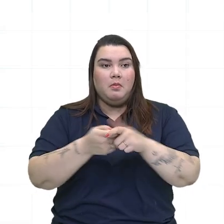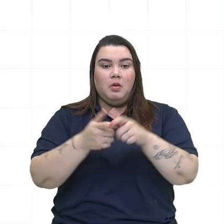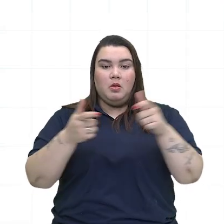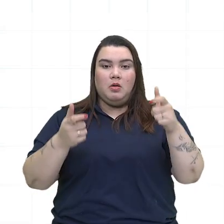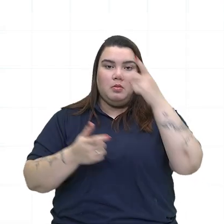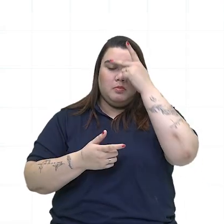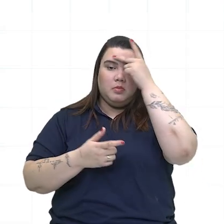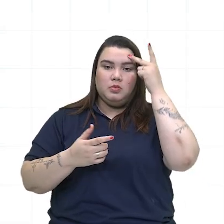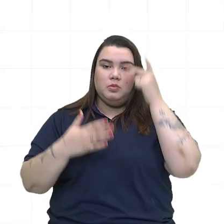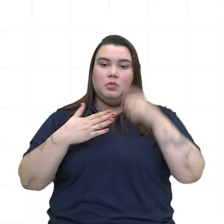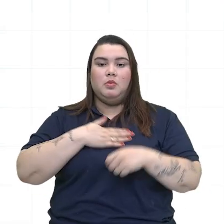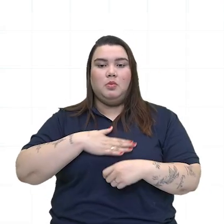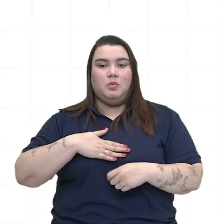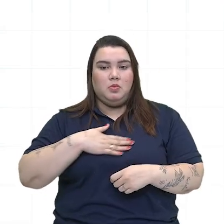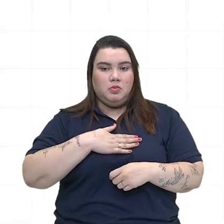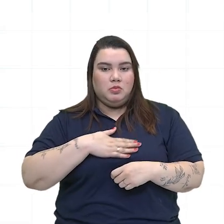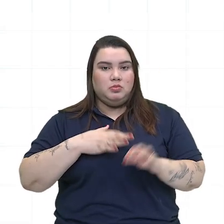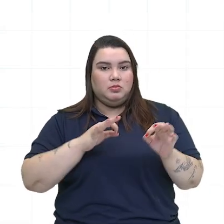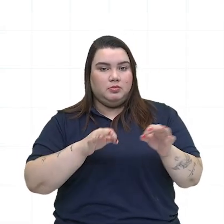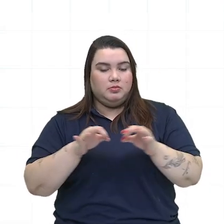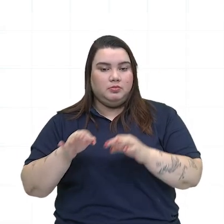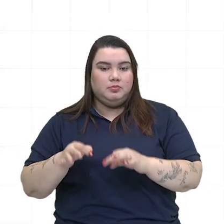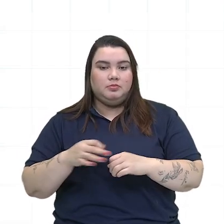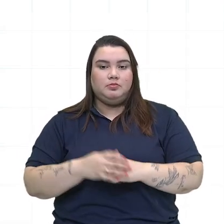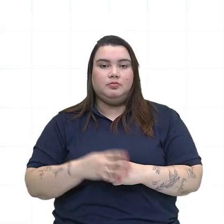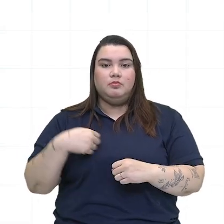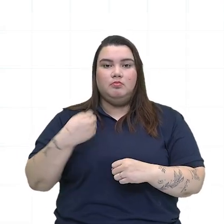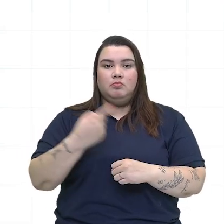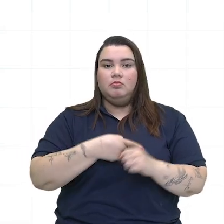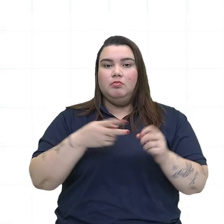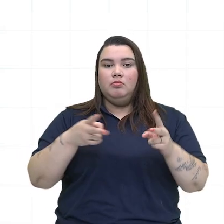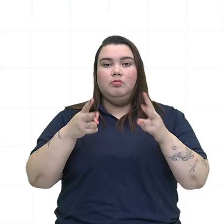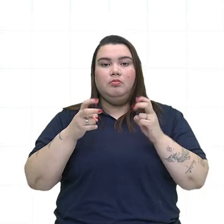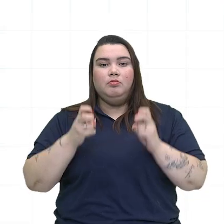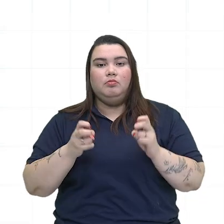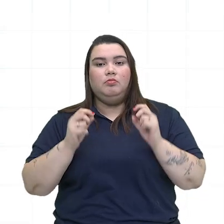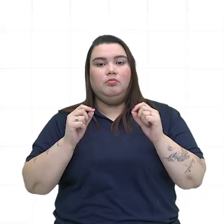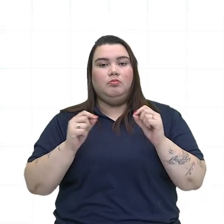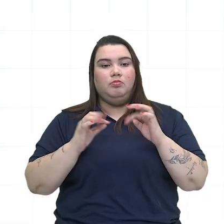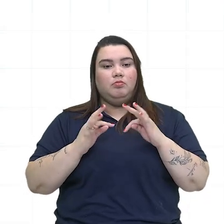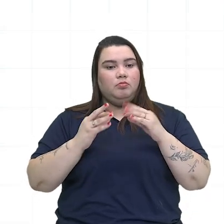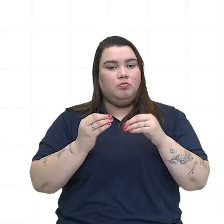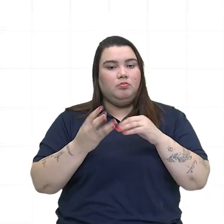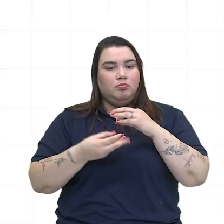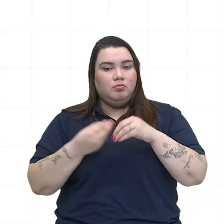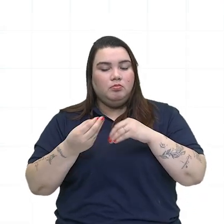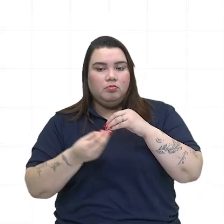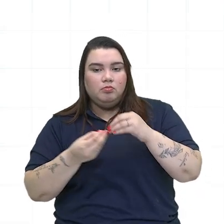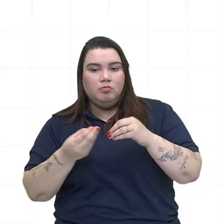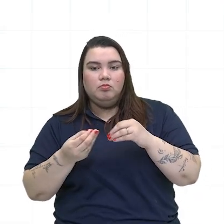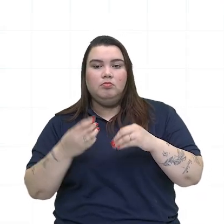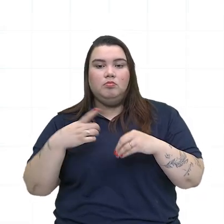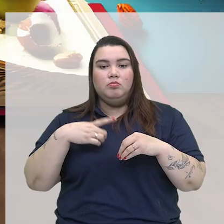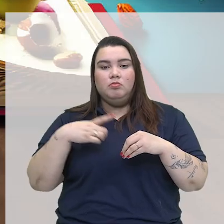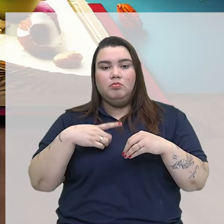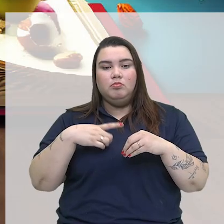Muito apreciado pelos gaúchos, né? Nós vimos então todas essas misturas permeando